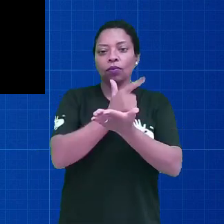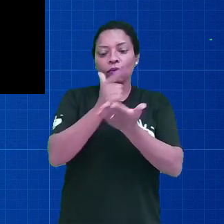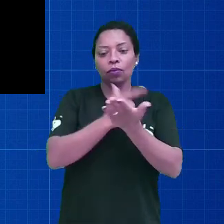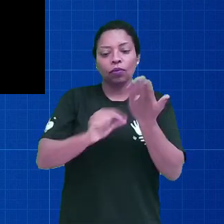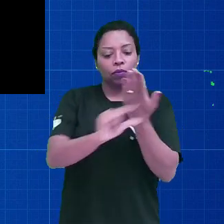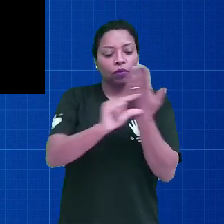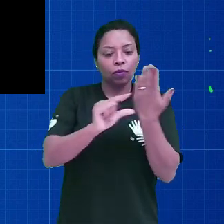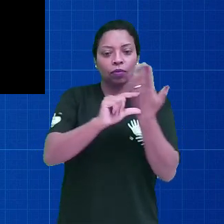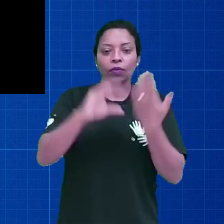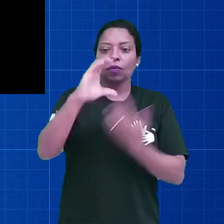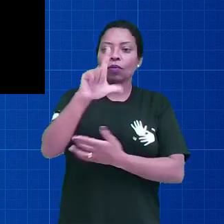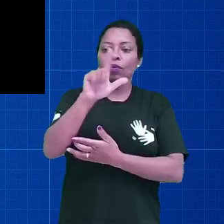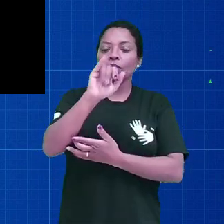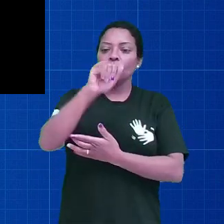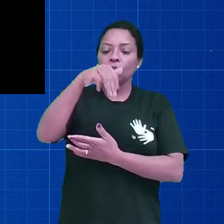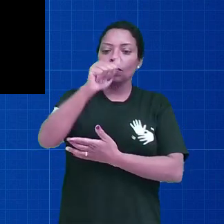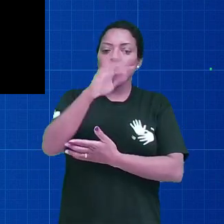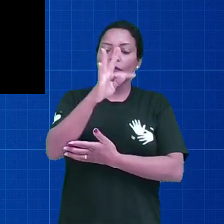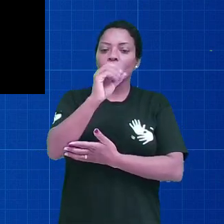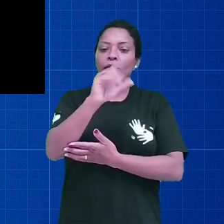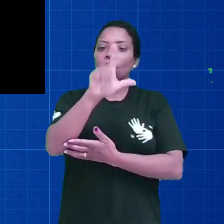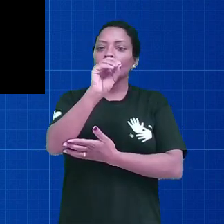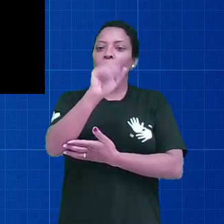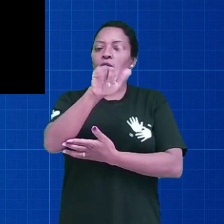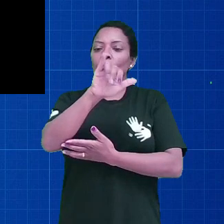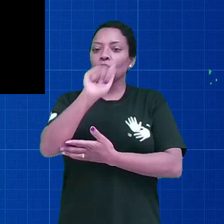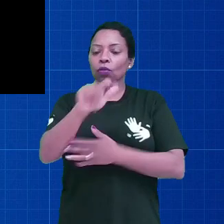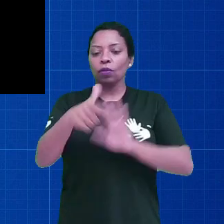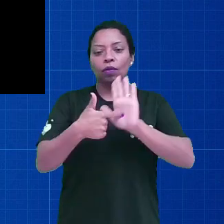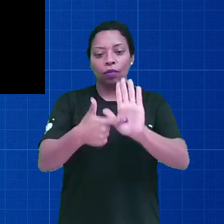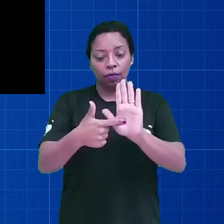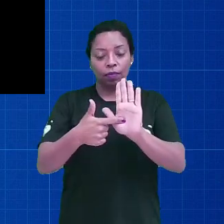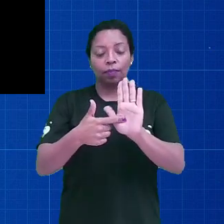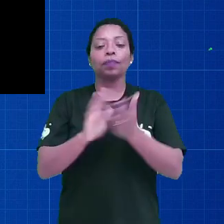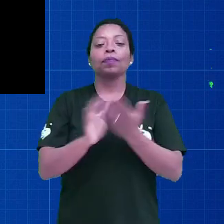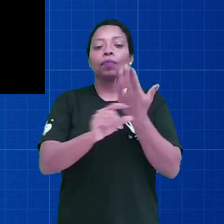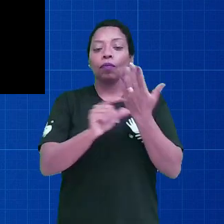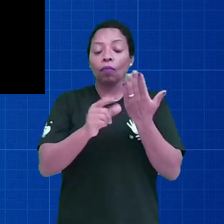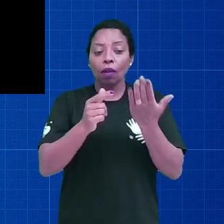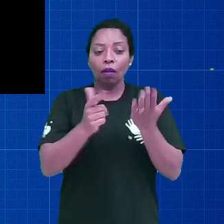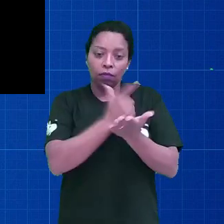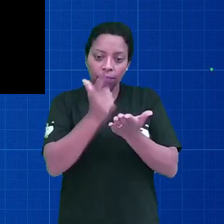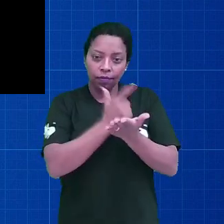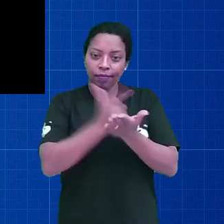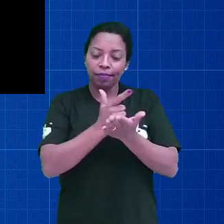à Climatologia nos Trópicos, do IUAD, né, de forma mais detalhada. Então, para quem tiver